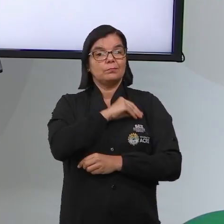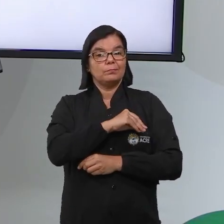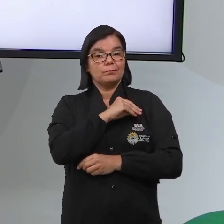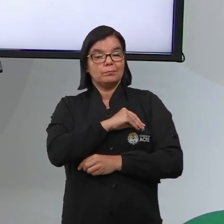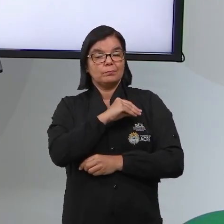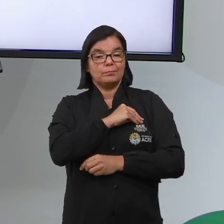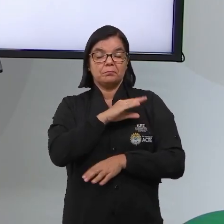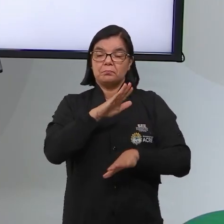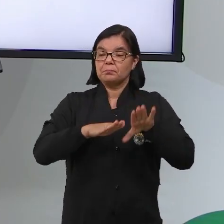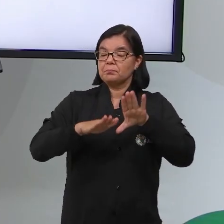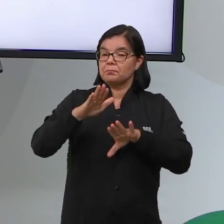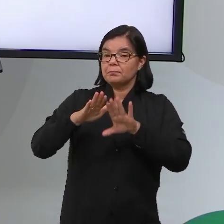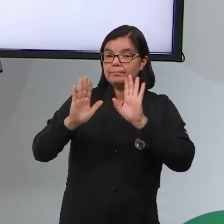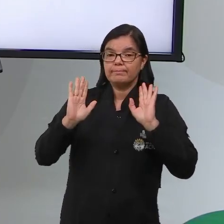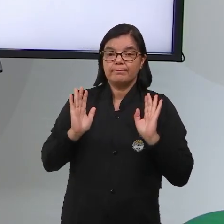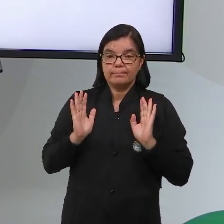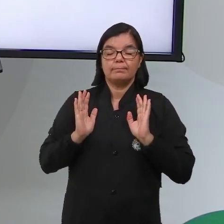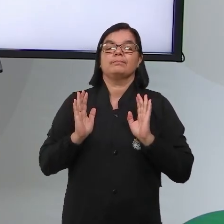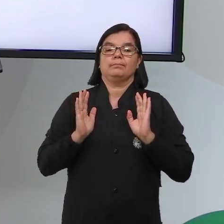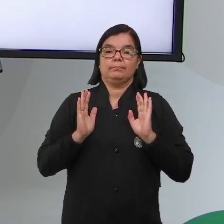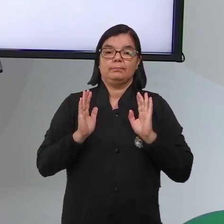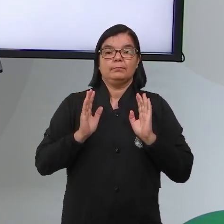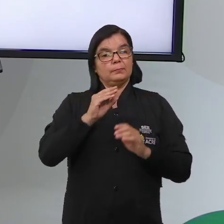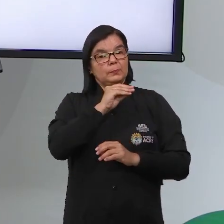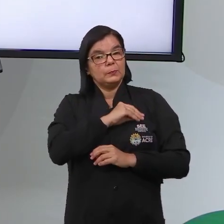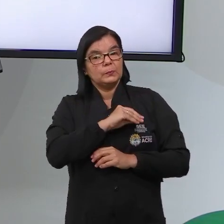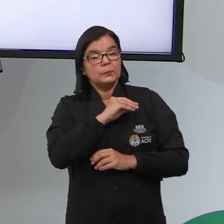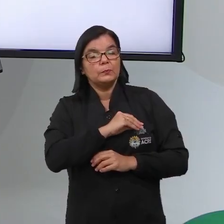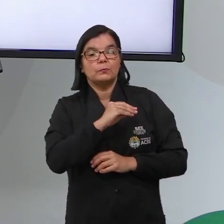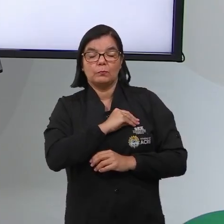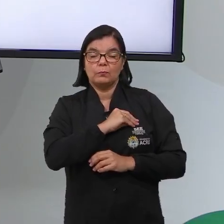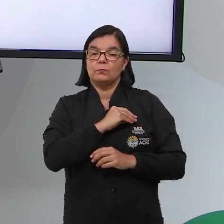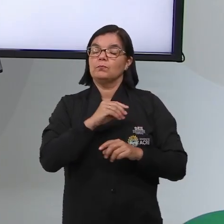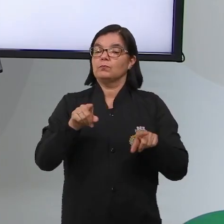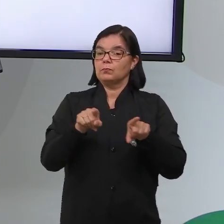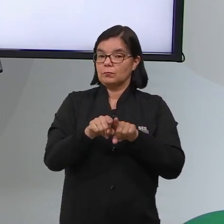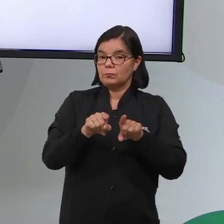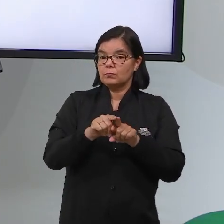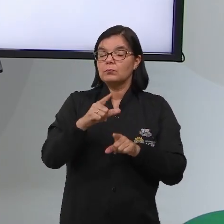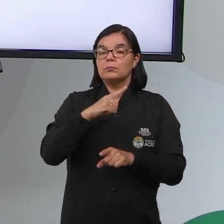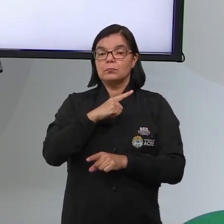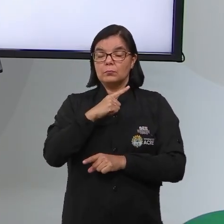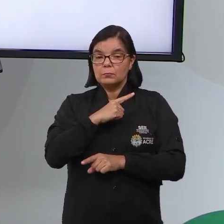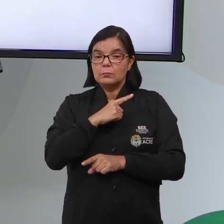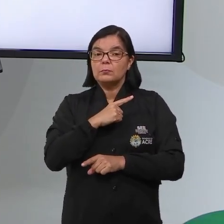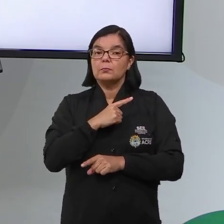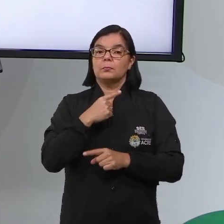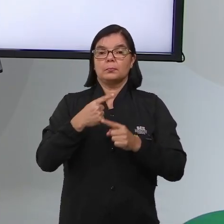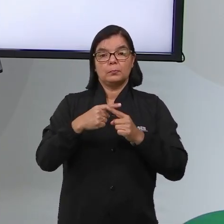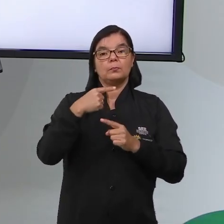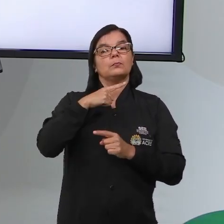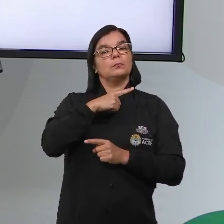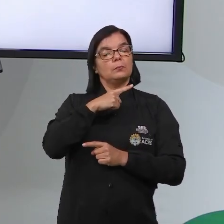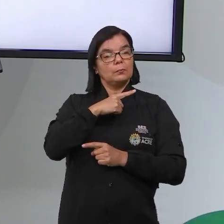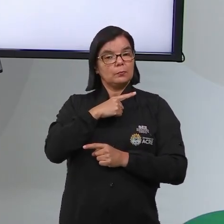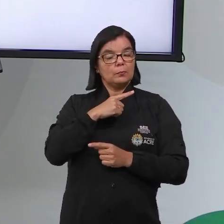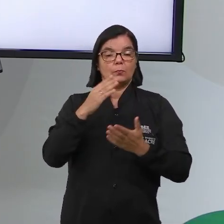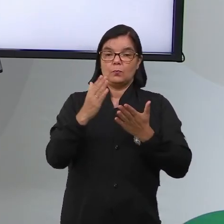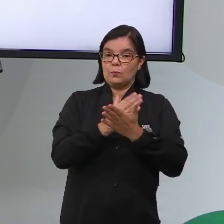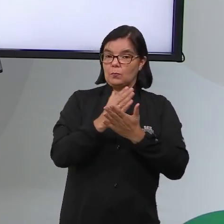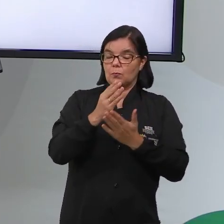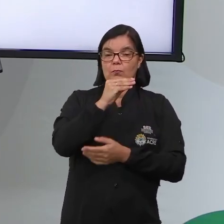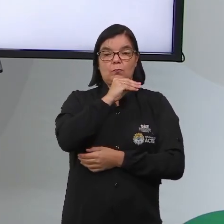que, independente da remuneração e do salário que ele possui, porque nós temos